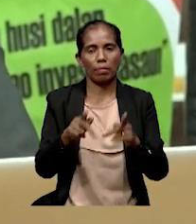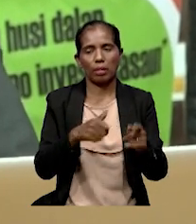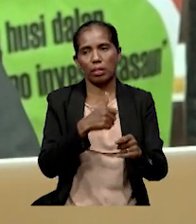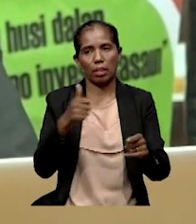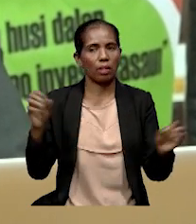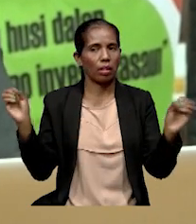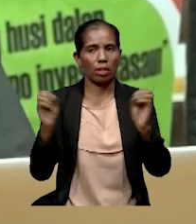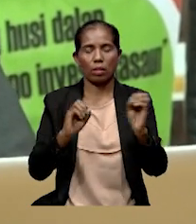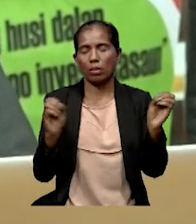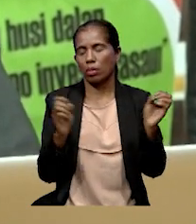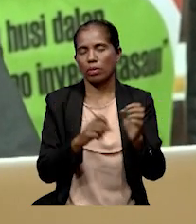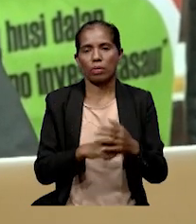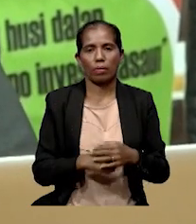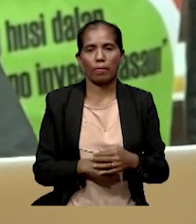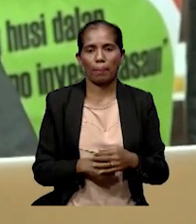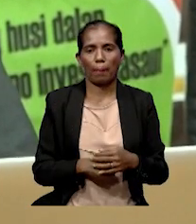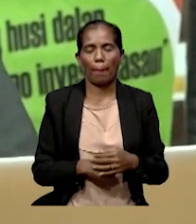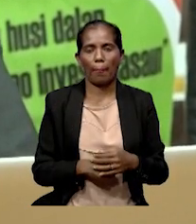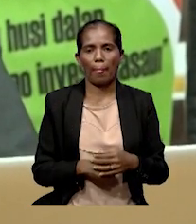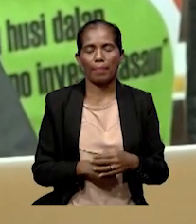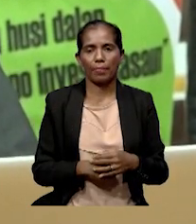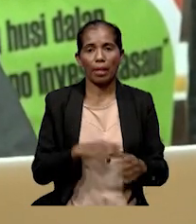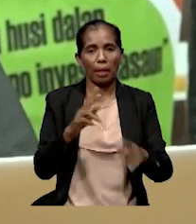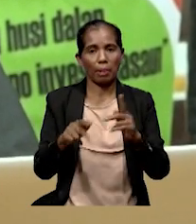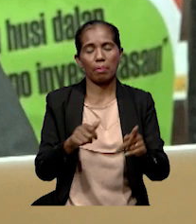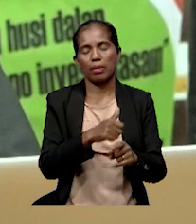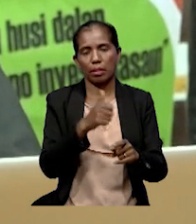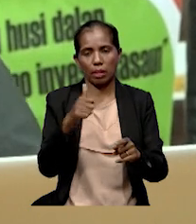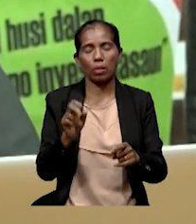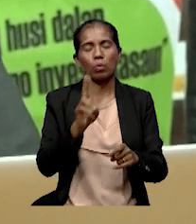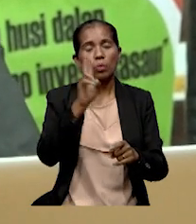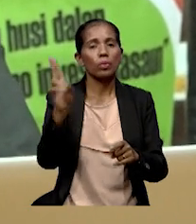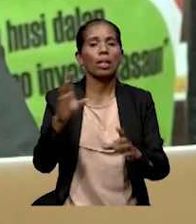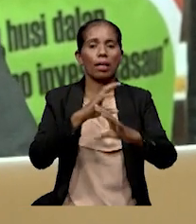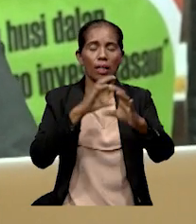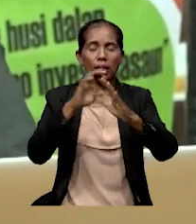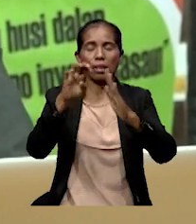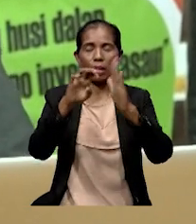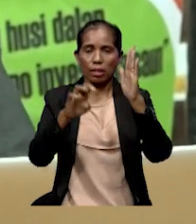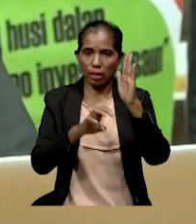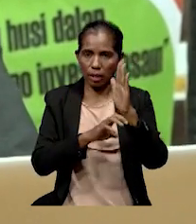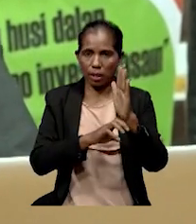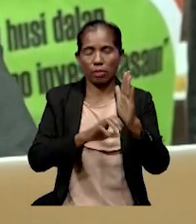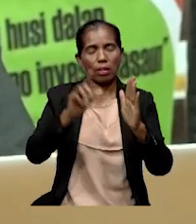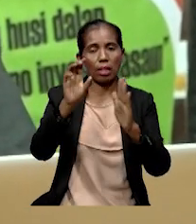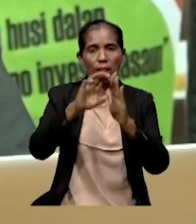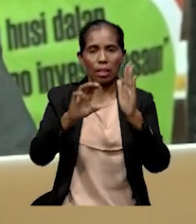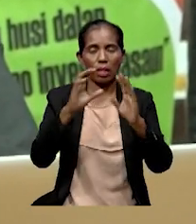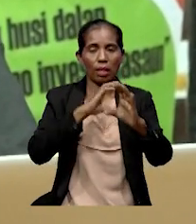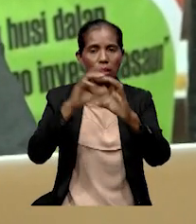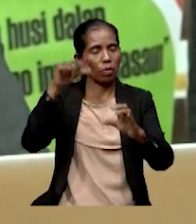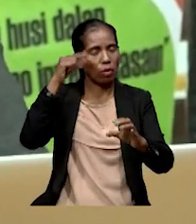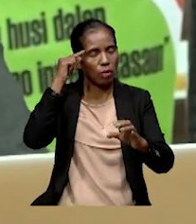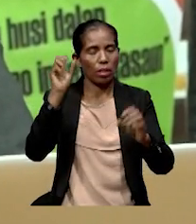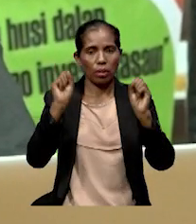soto que era parcial, né? Balum, utiliza a careta Estado ninien onde participa e a campanha eleitoral e da né.